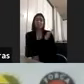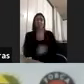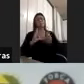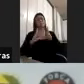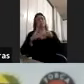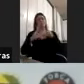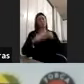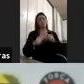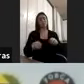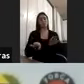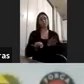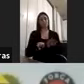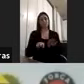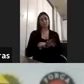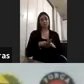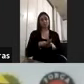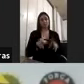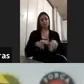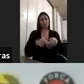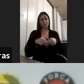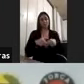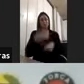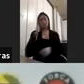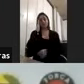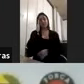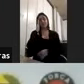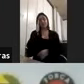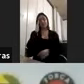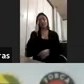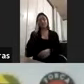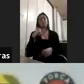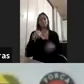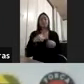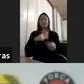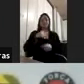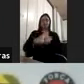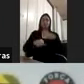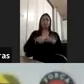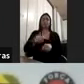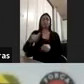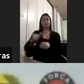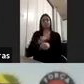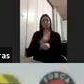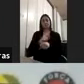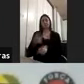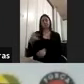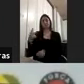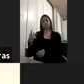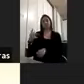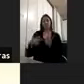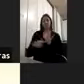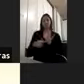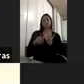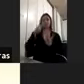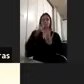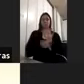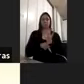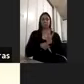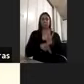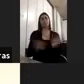de trabalhadores, comentou isso com você. Podemos estar aqui entrevistando na sequência. Se sinta fortalecido, se